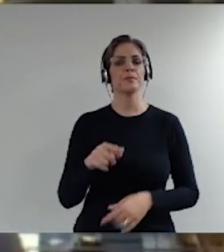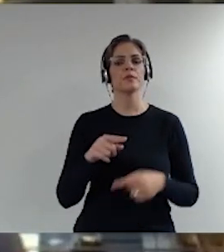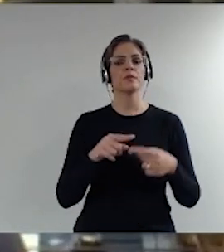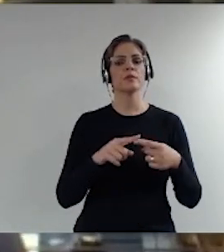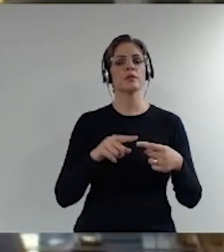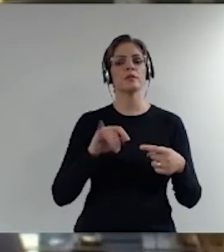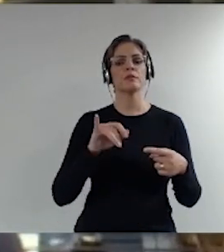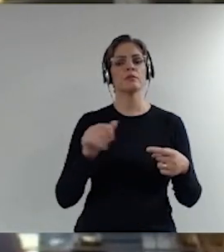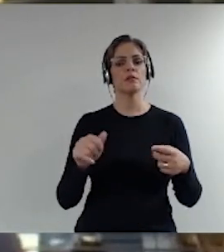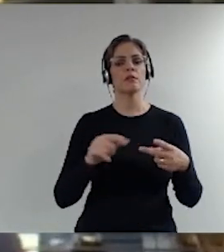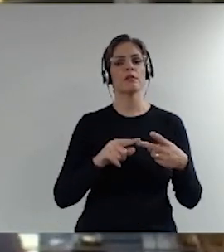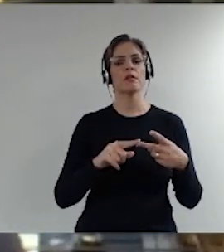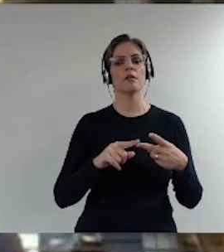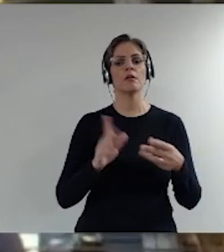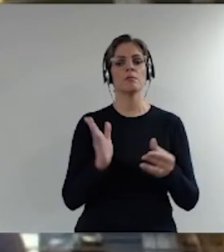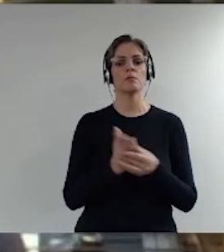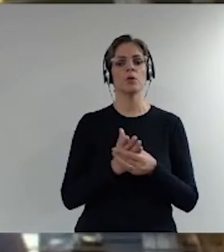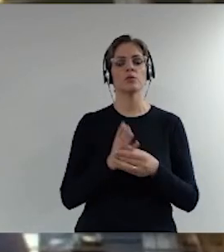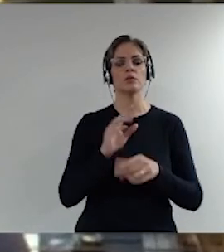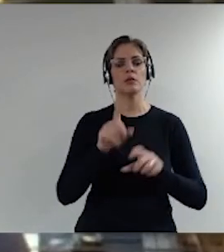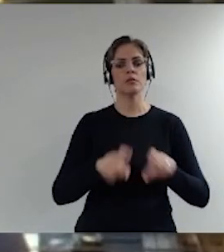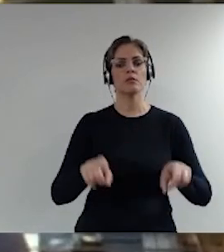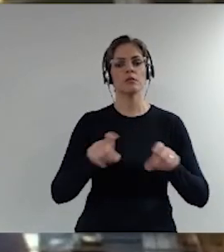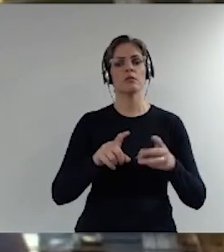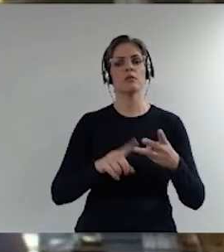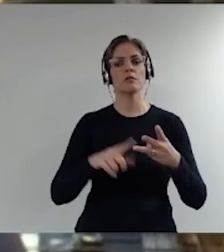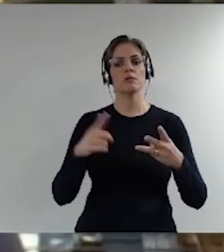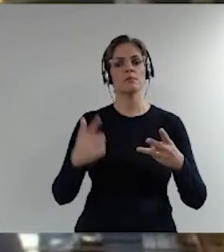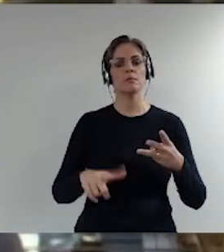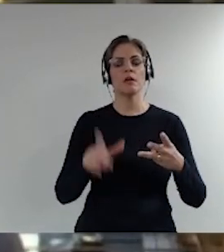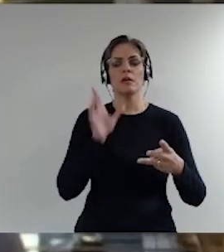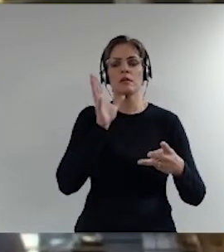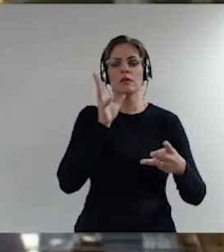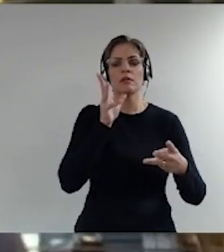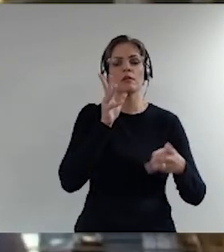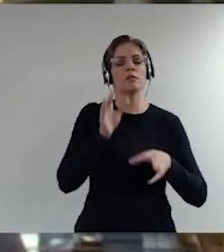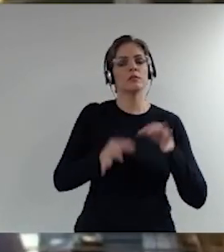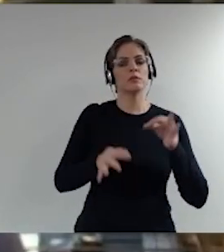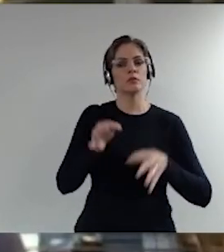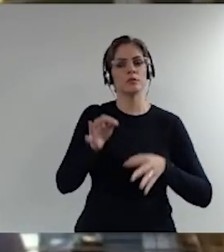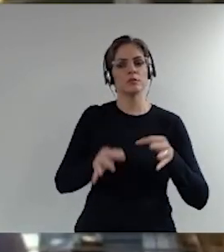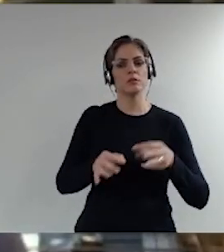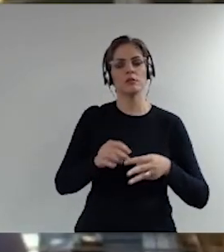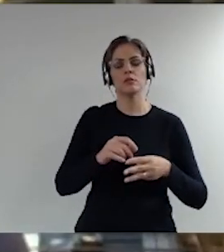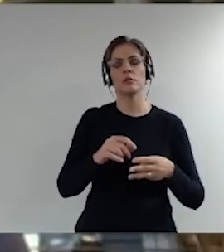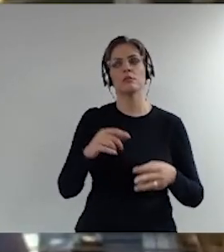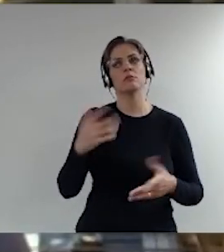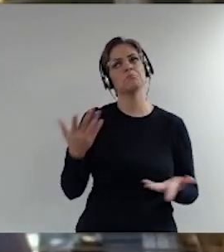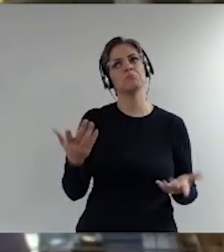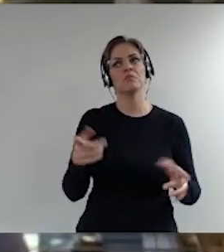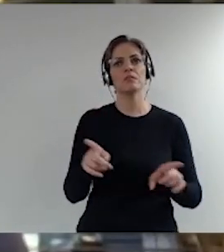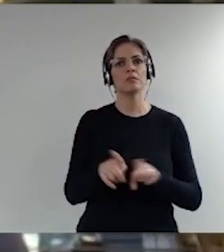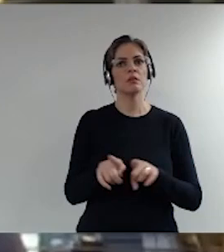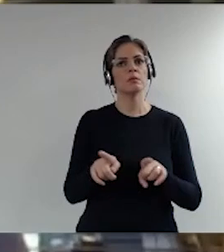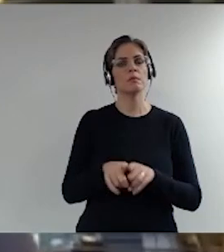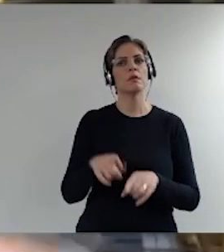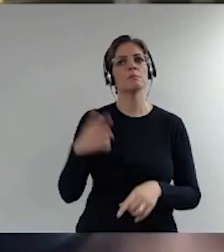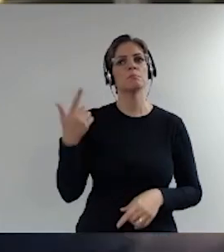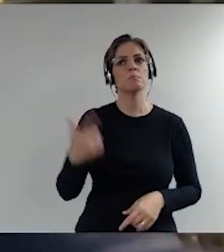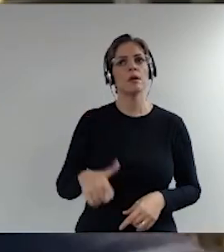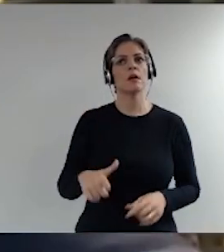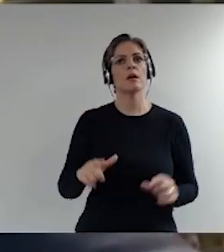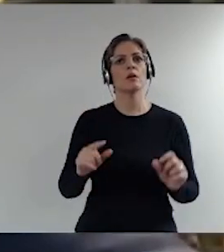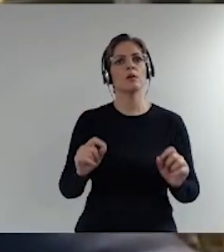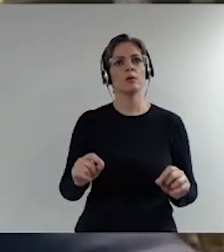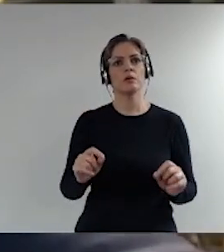artificial, do processo eletrônico, somado à morosidade do Poder Judiciário e somado também ao